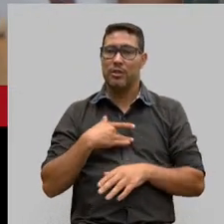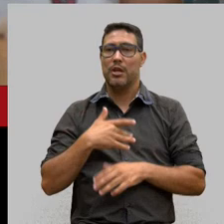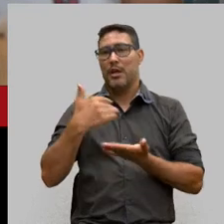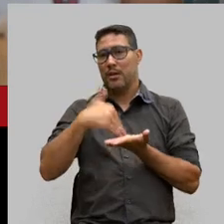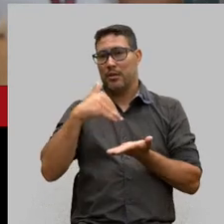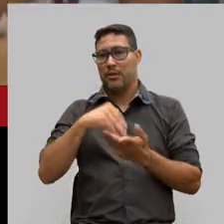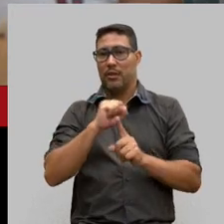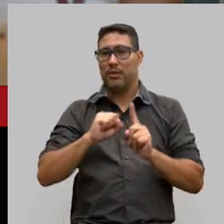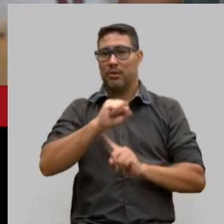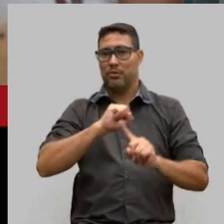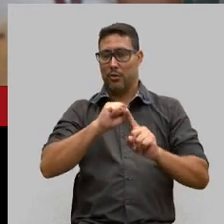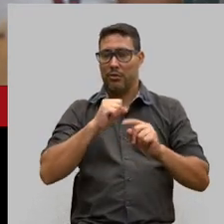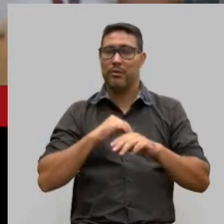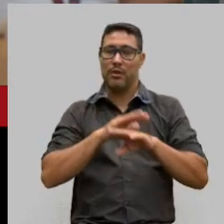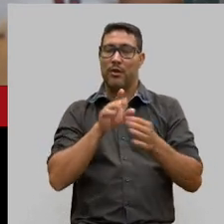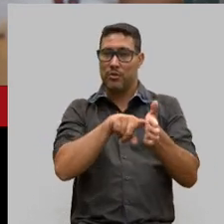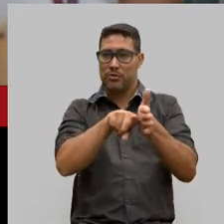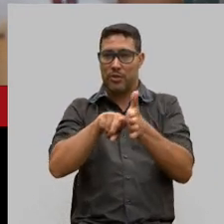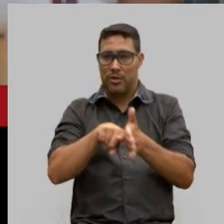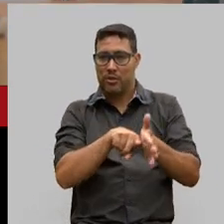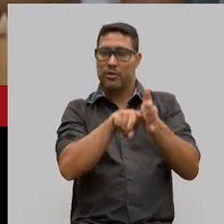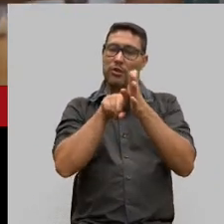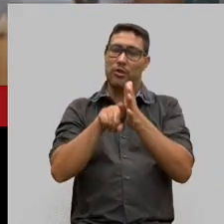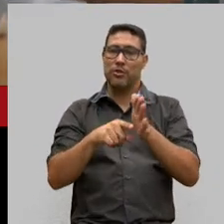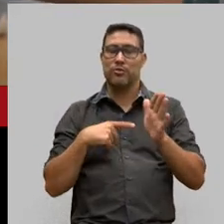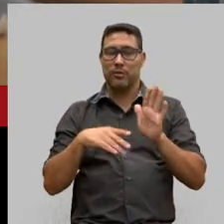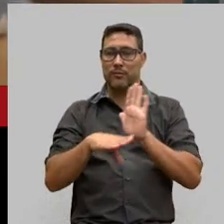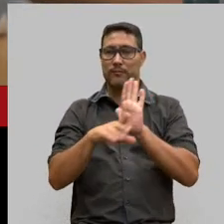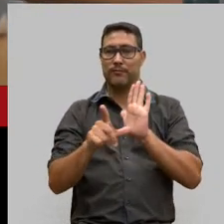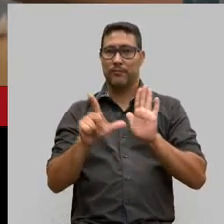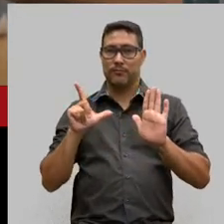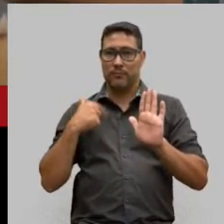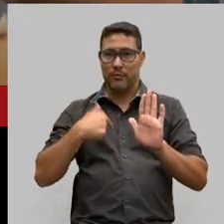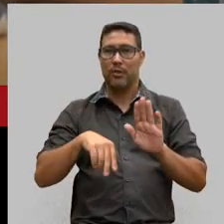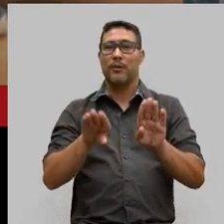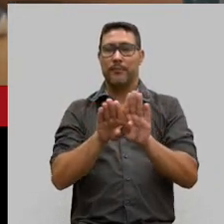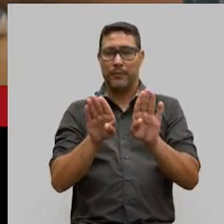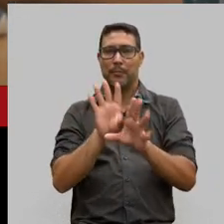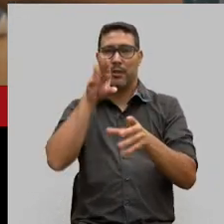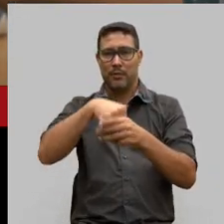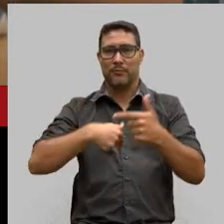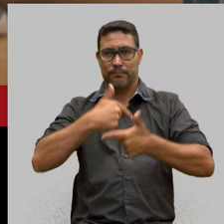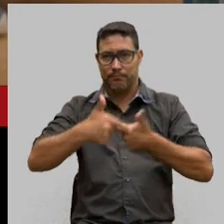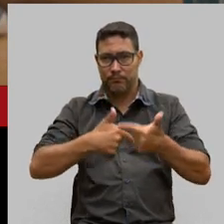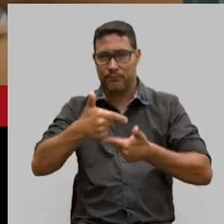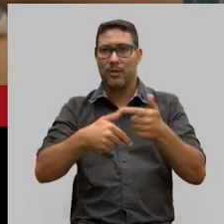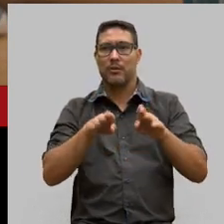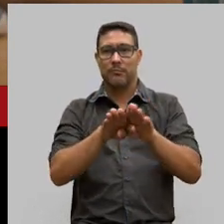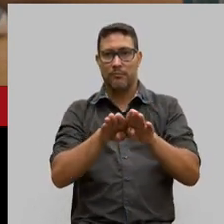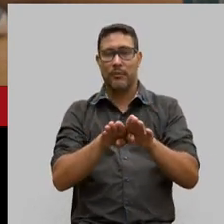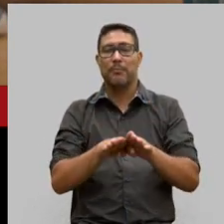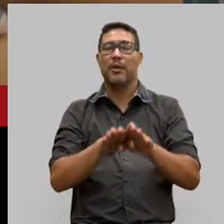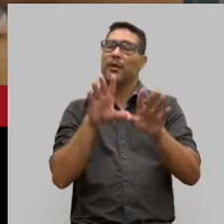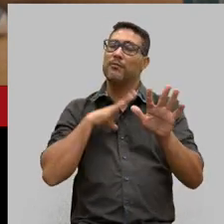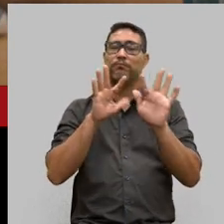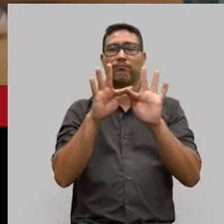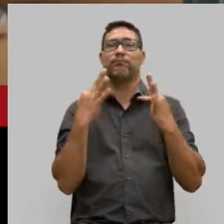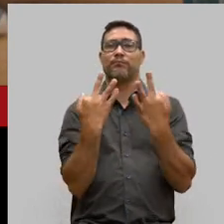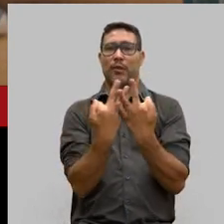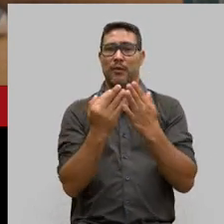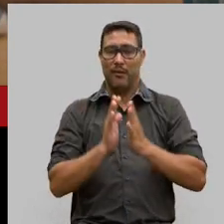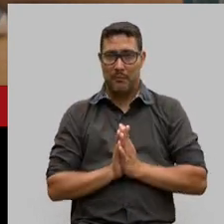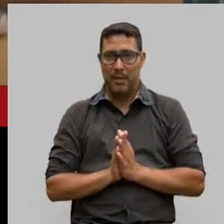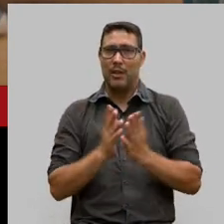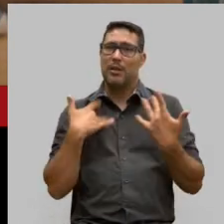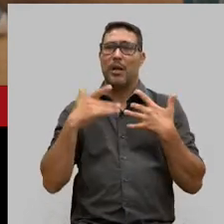e prevenção precoces inclusão escolar e no mercado de trabalho e aos seus familiares prestação